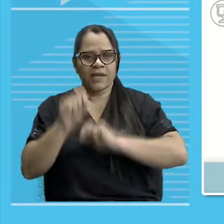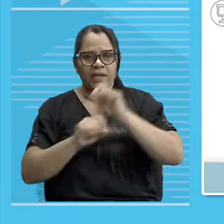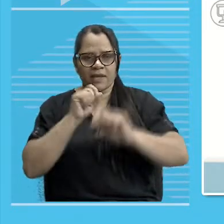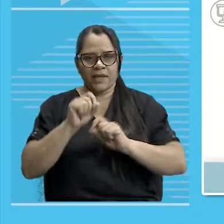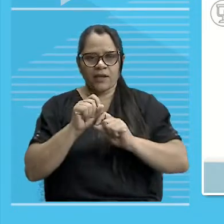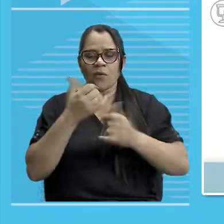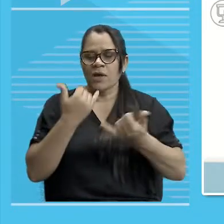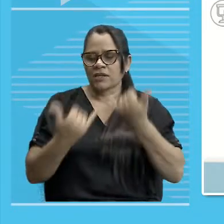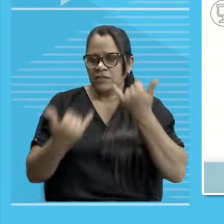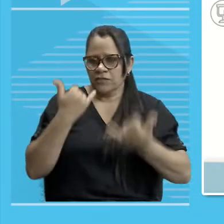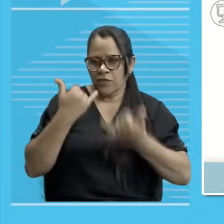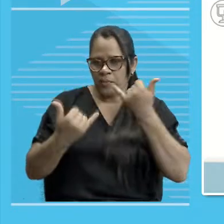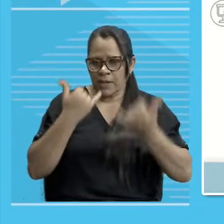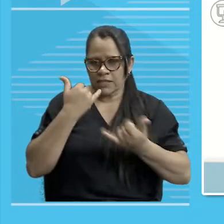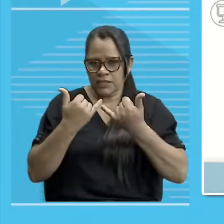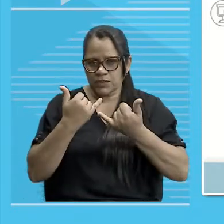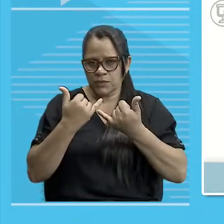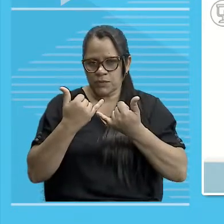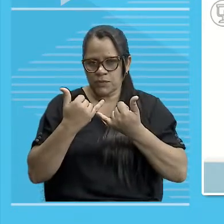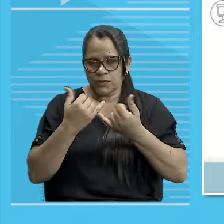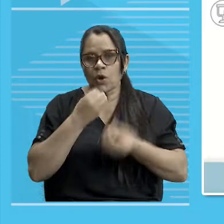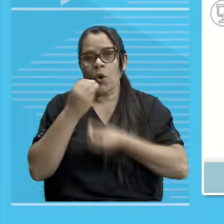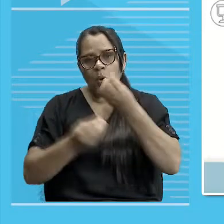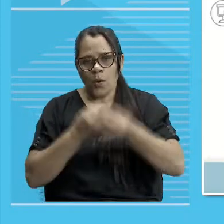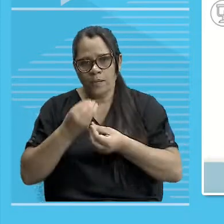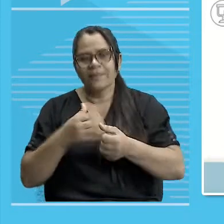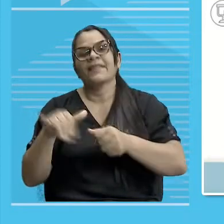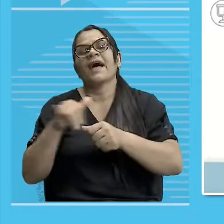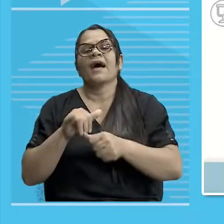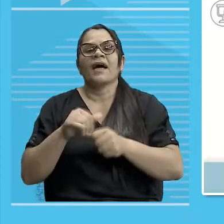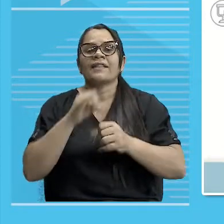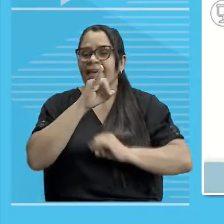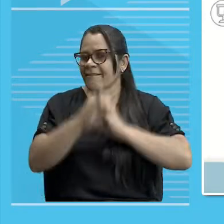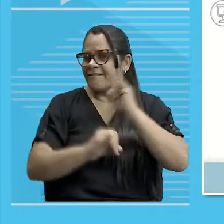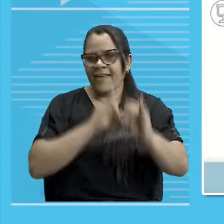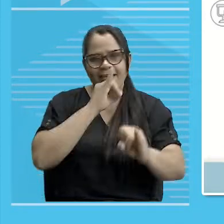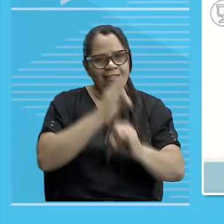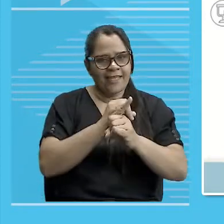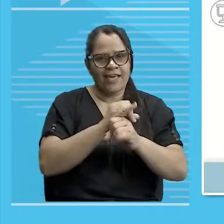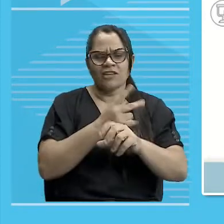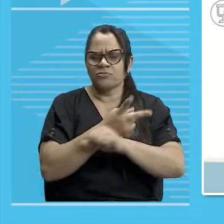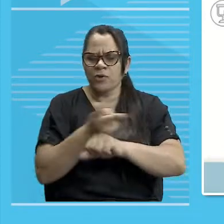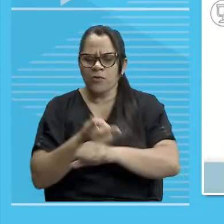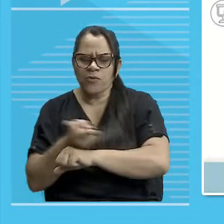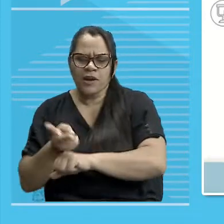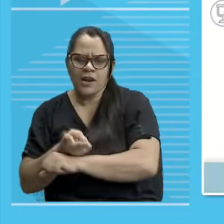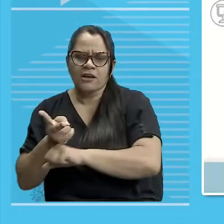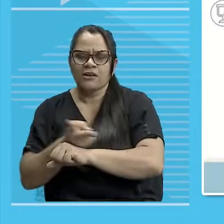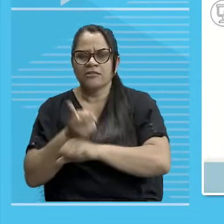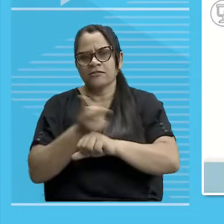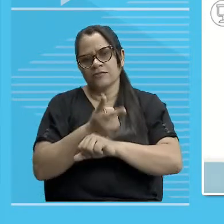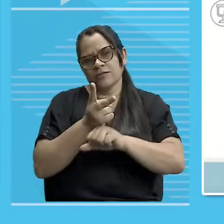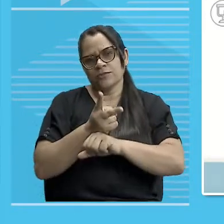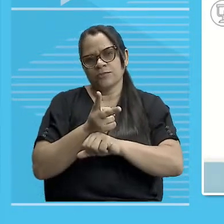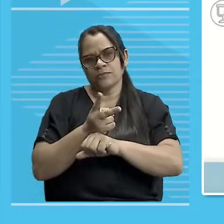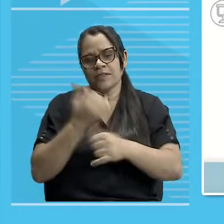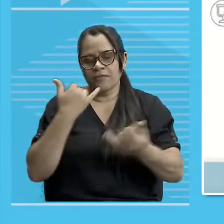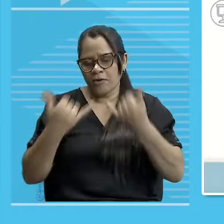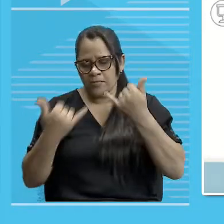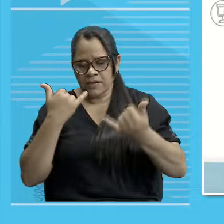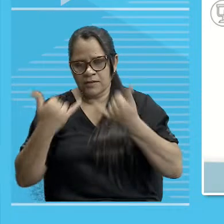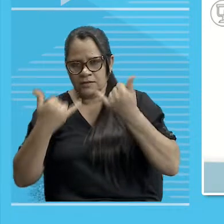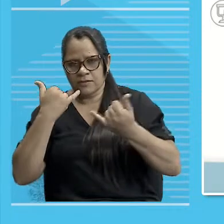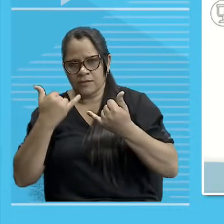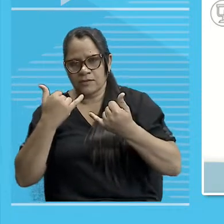com essas informações através da internet. Não precisa eu estar perdendo meu tempo com isso, não. Vou perder meu tempo com isso, professor. Vou